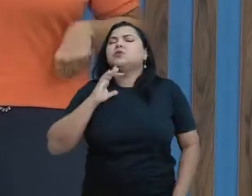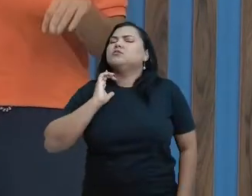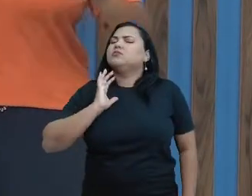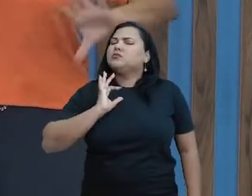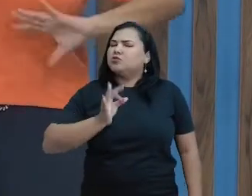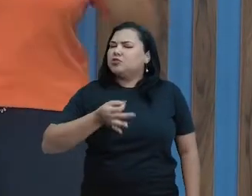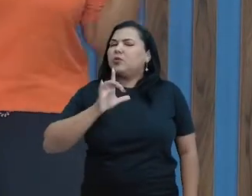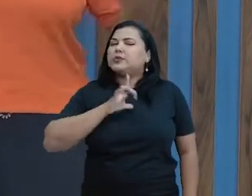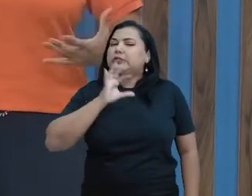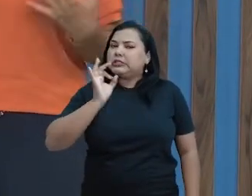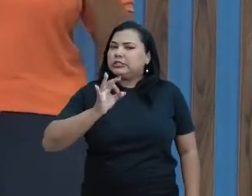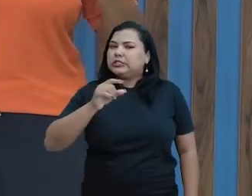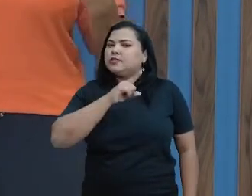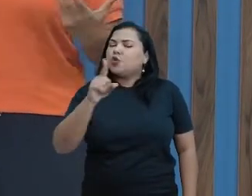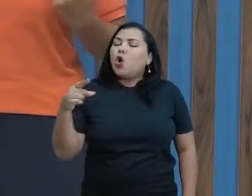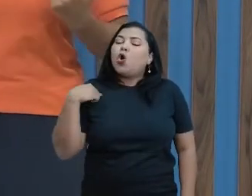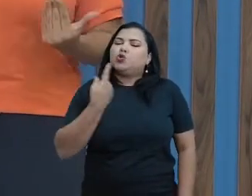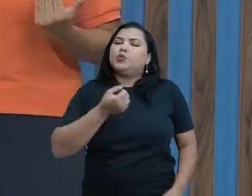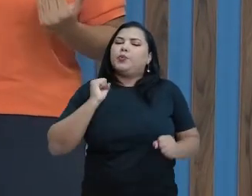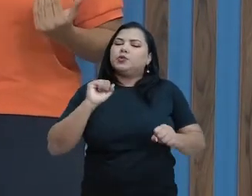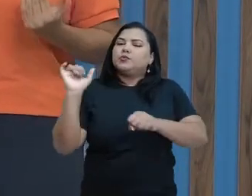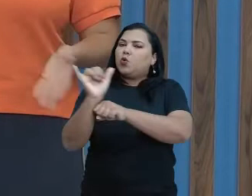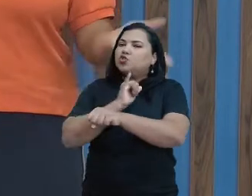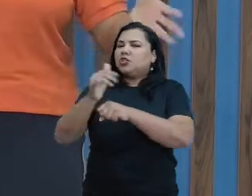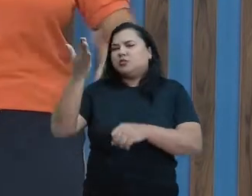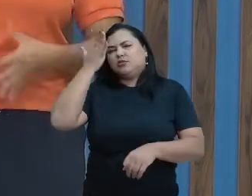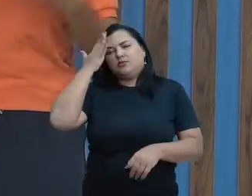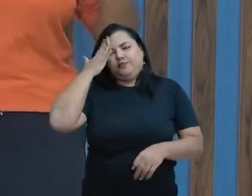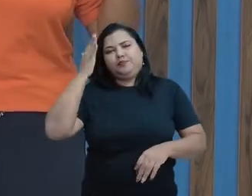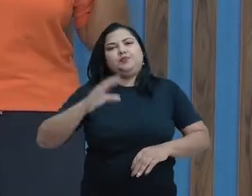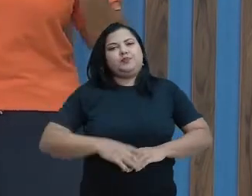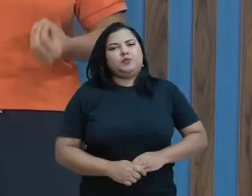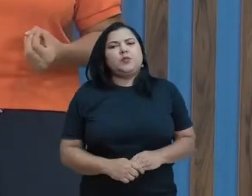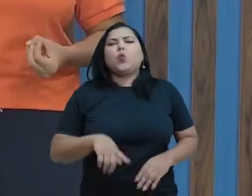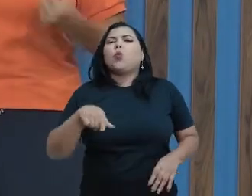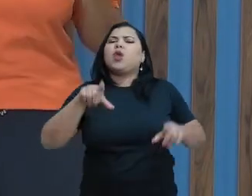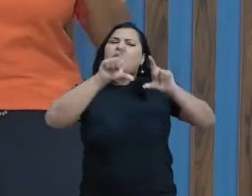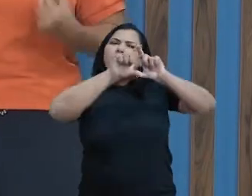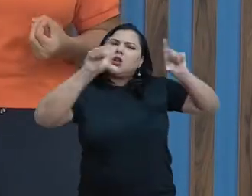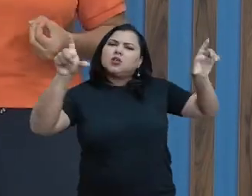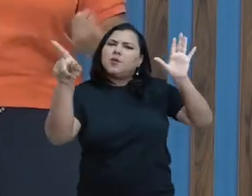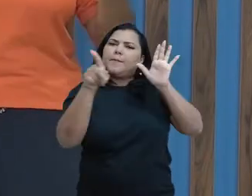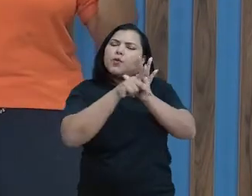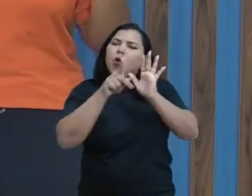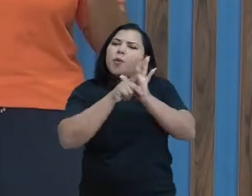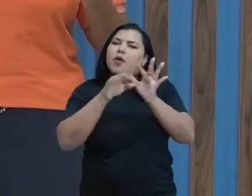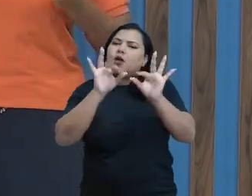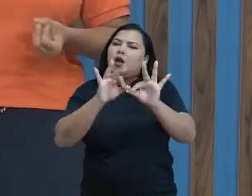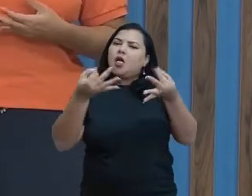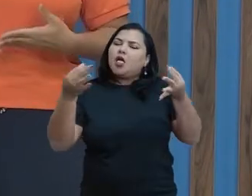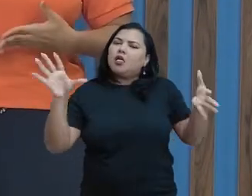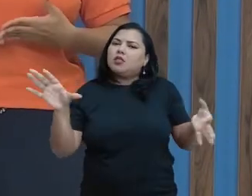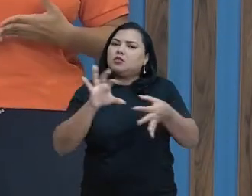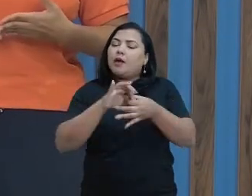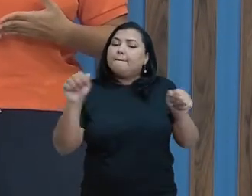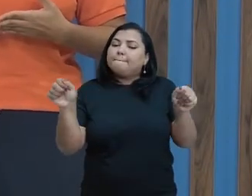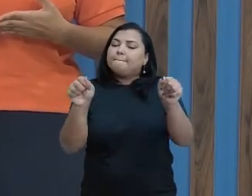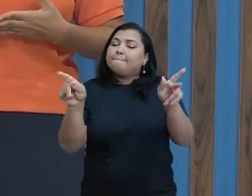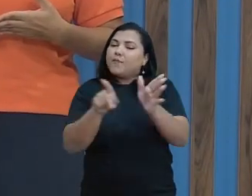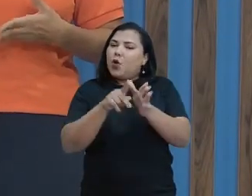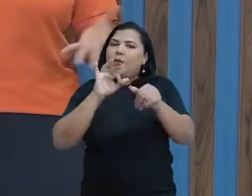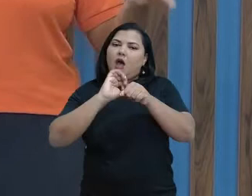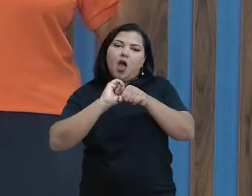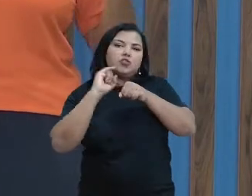que podemos encontrar um caminho de compreensão. Então, o que são orações subordinadas adjetivas?